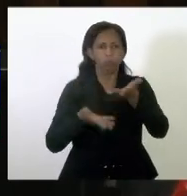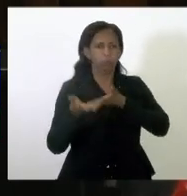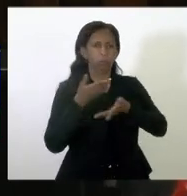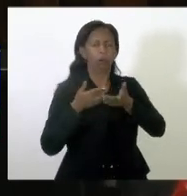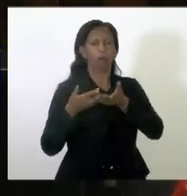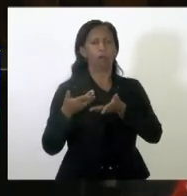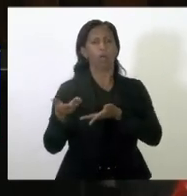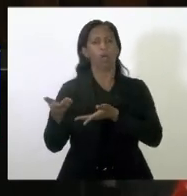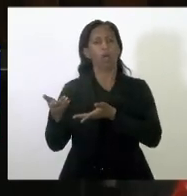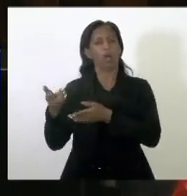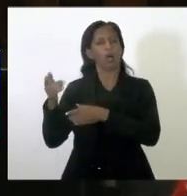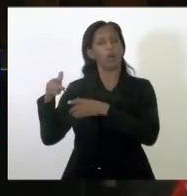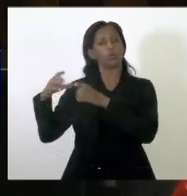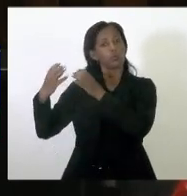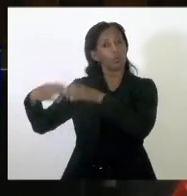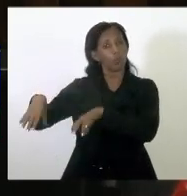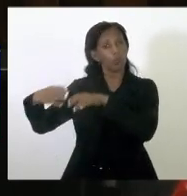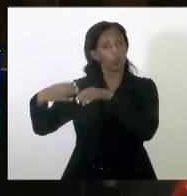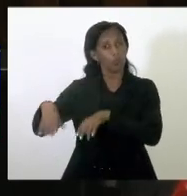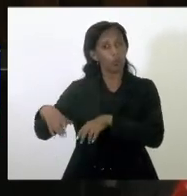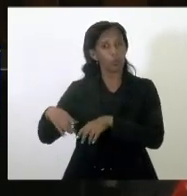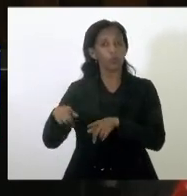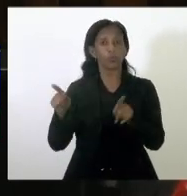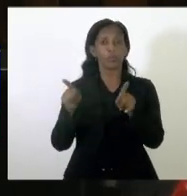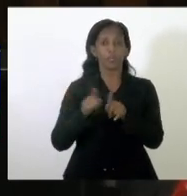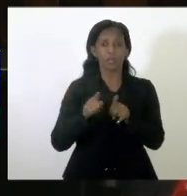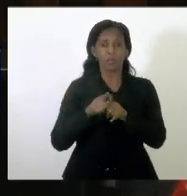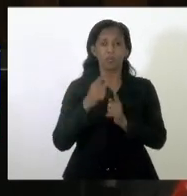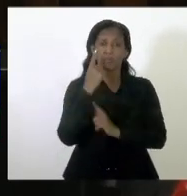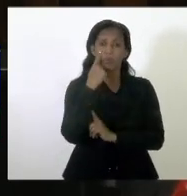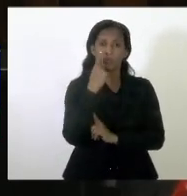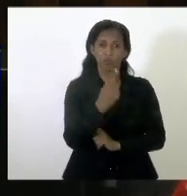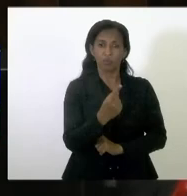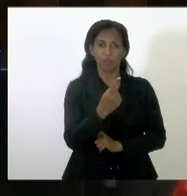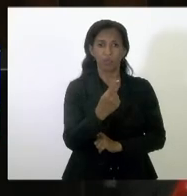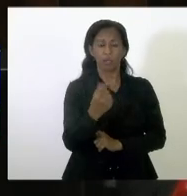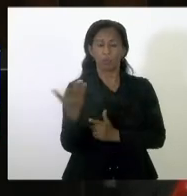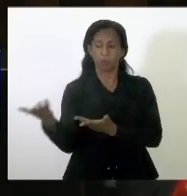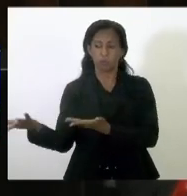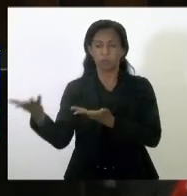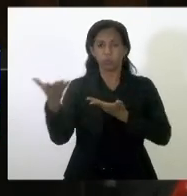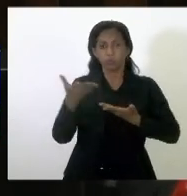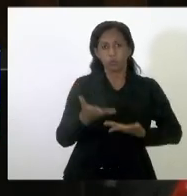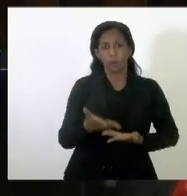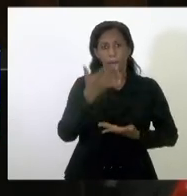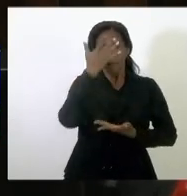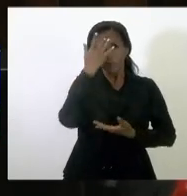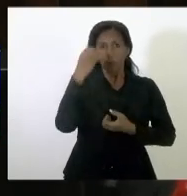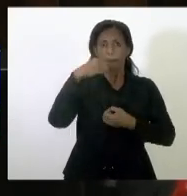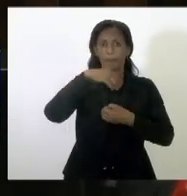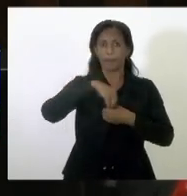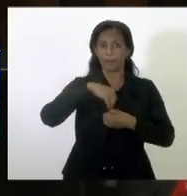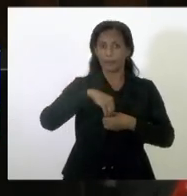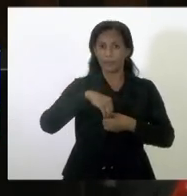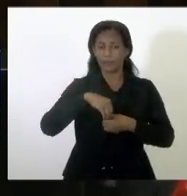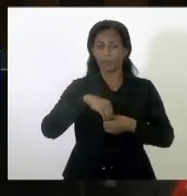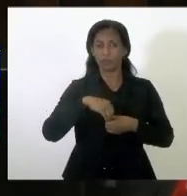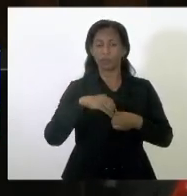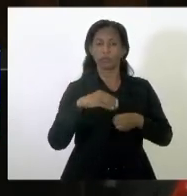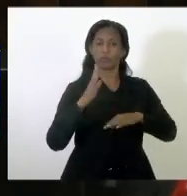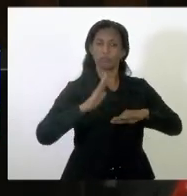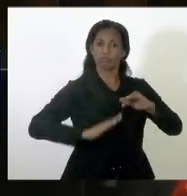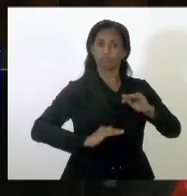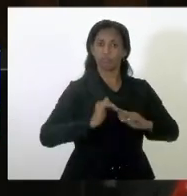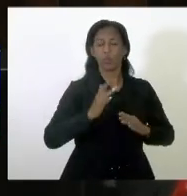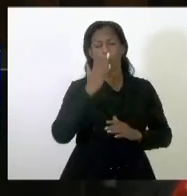a disposição, em primeiro lugar, de atender as carreiras e trazer concursados para dentro dessas carreiras, sobretudo quando a gente